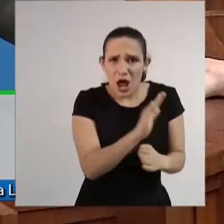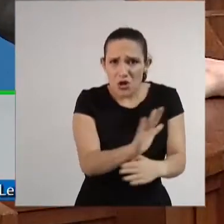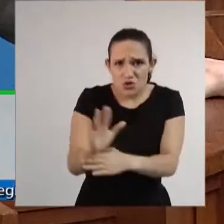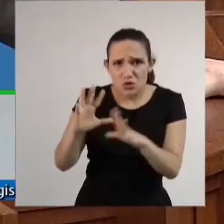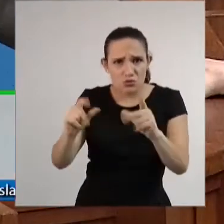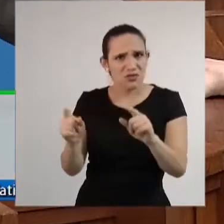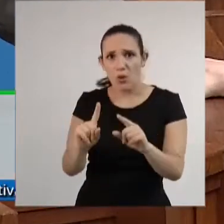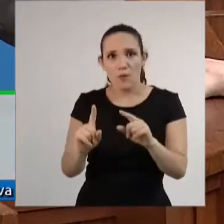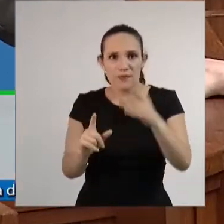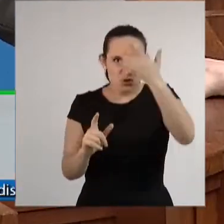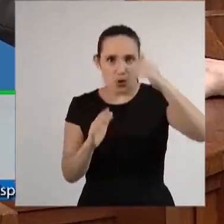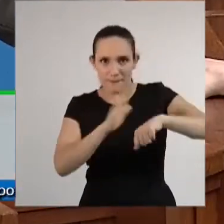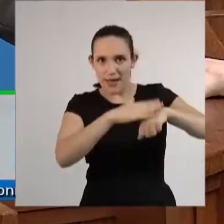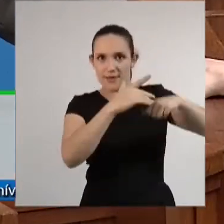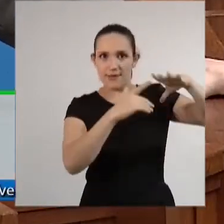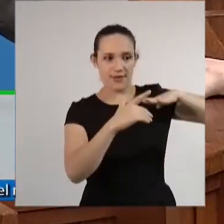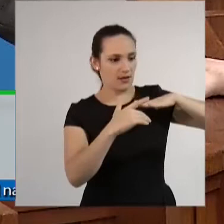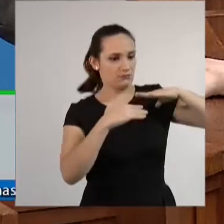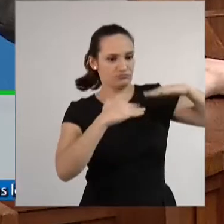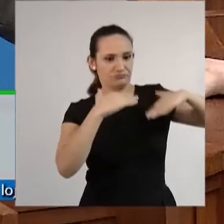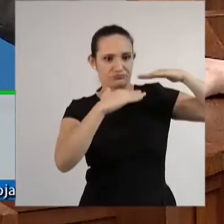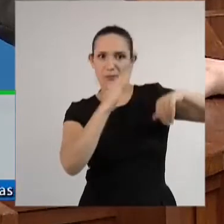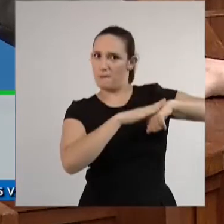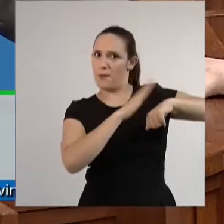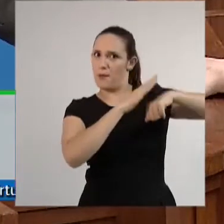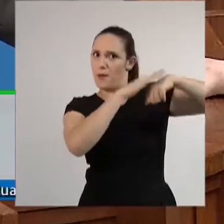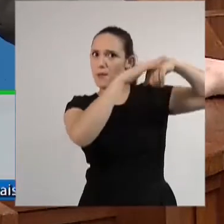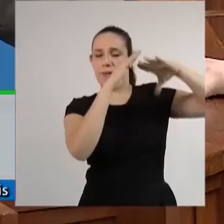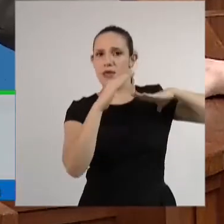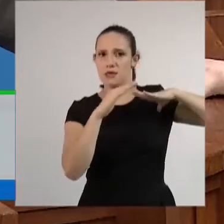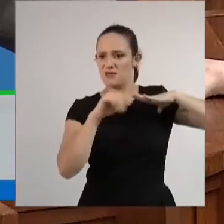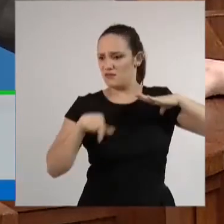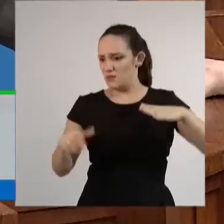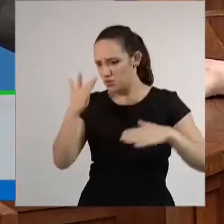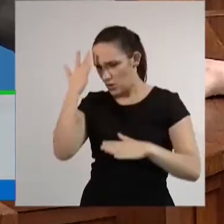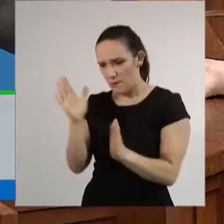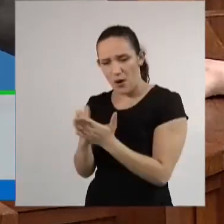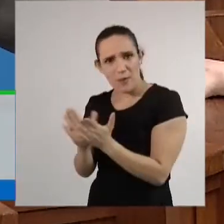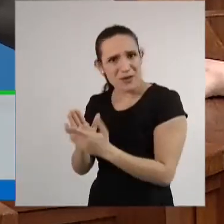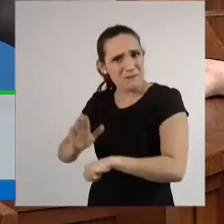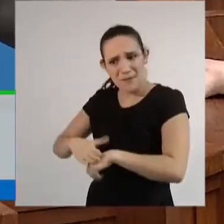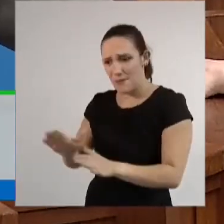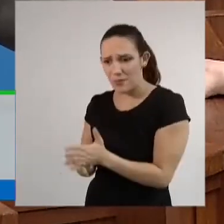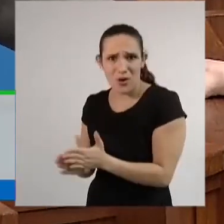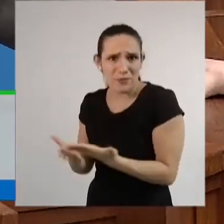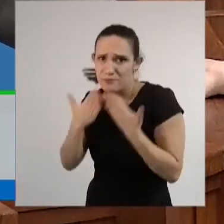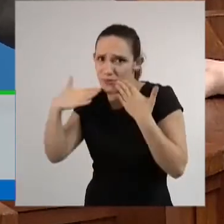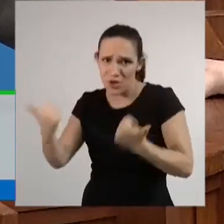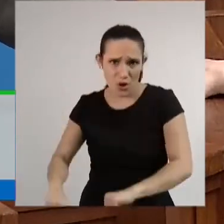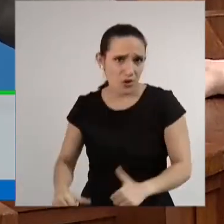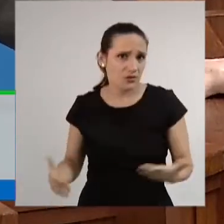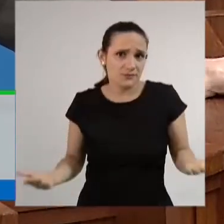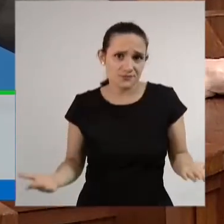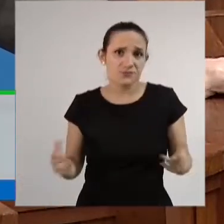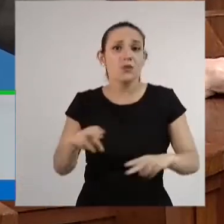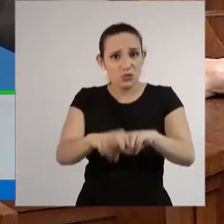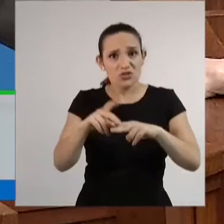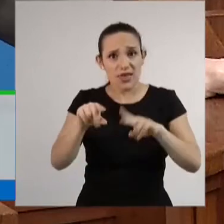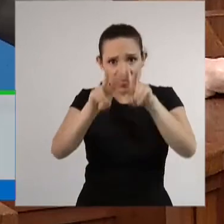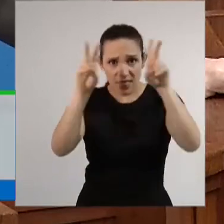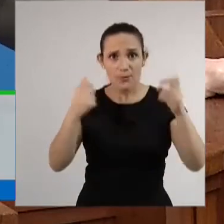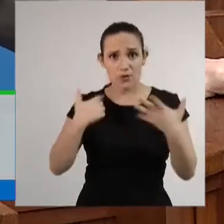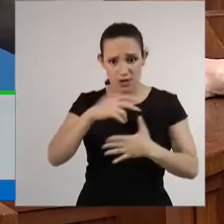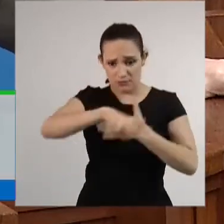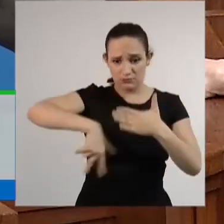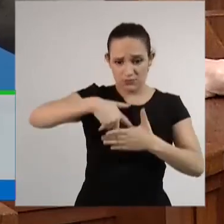mais ricos e os pobres cada vez mais pobres. Era esse assunto que eu queria trazer à tribuna dessa casa e